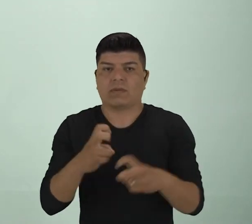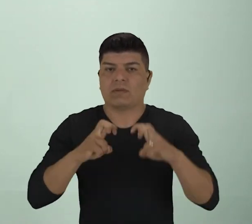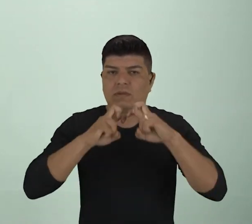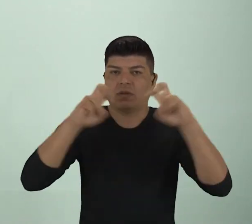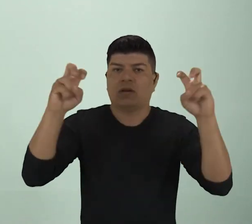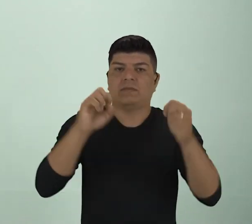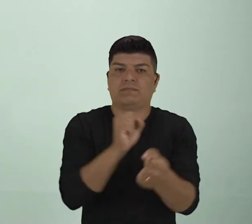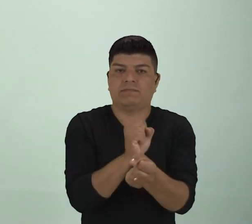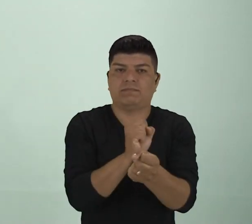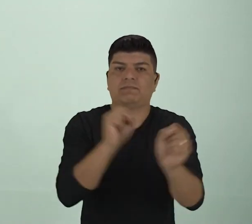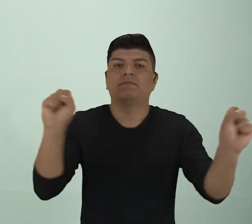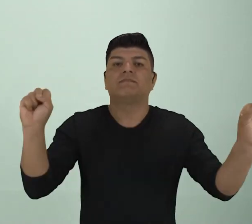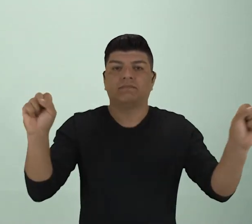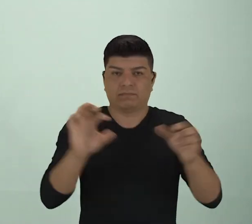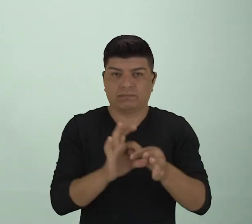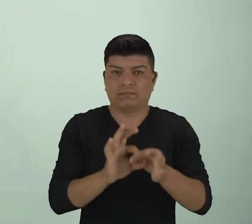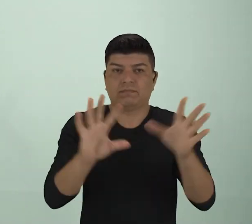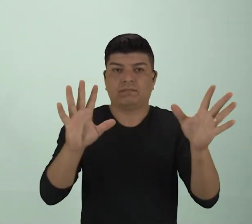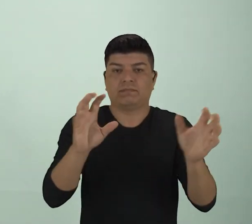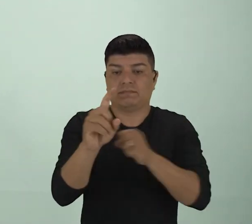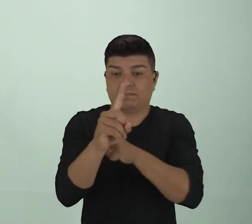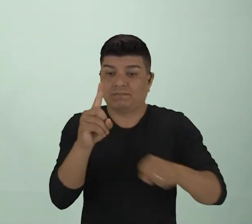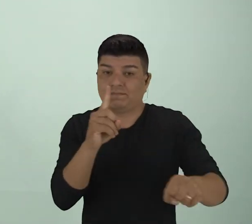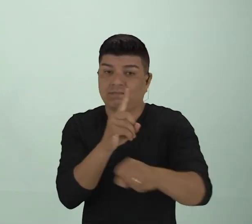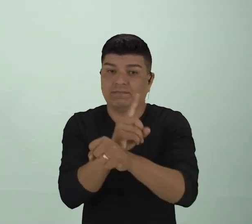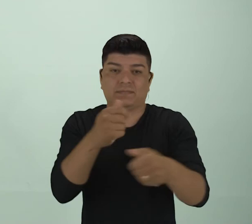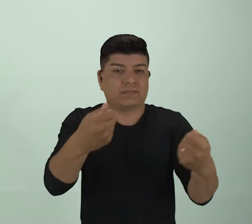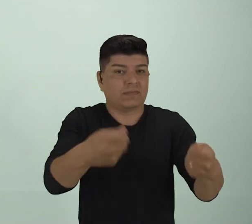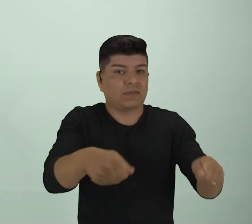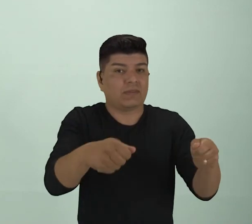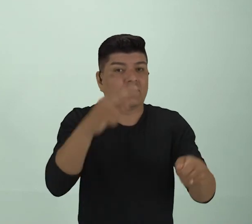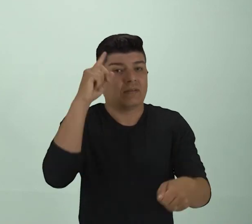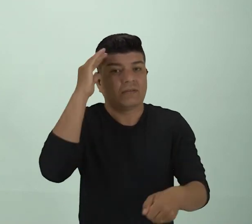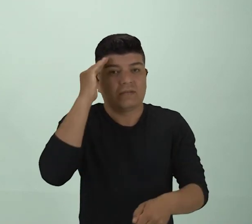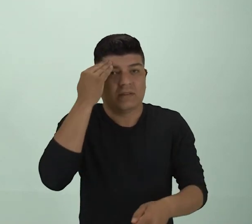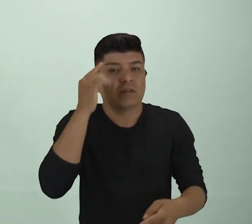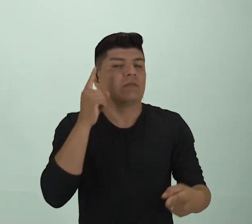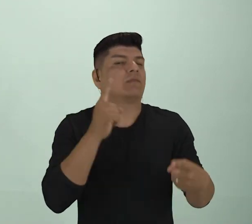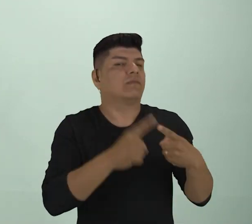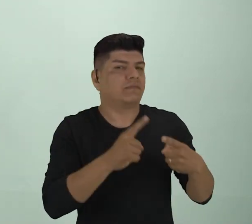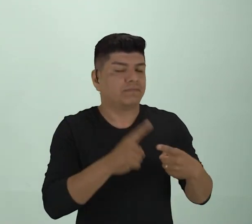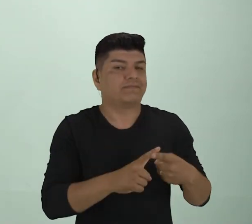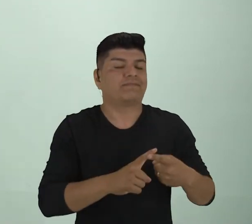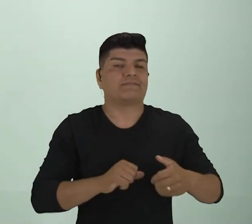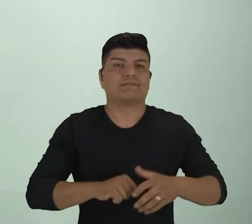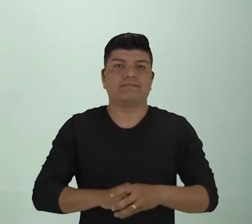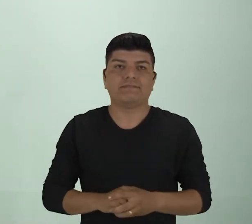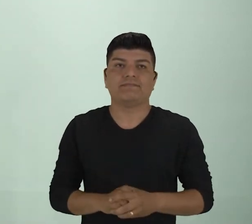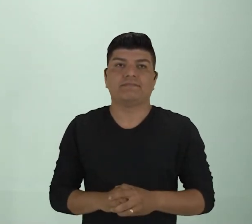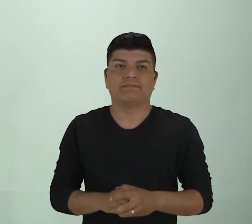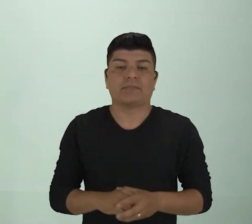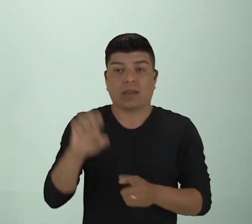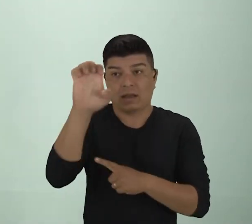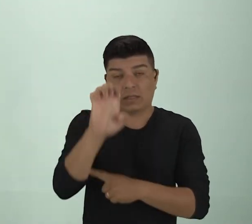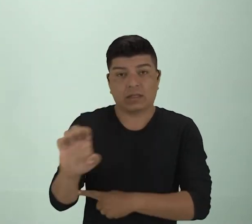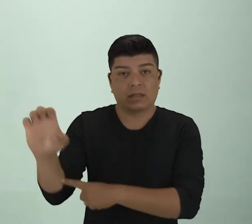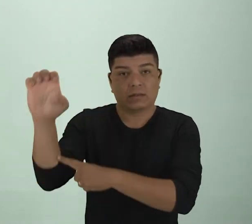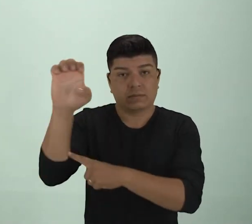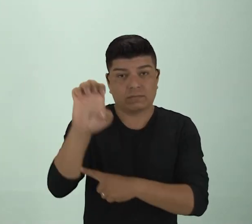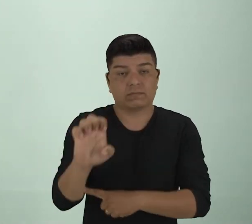liberdade que a sociedade precisava entender o porquê, tá bom? Então, lá na